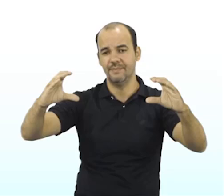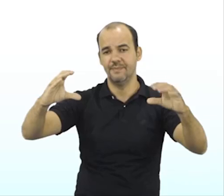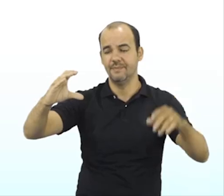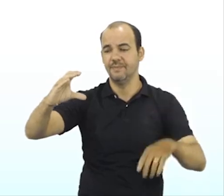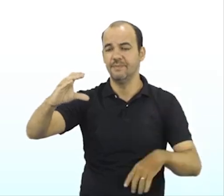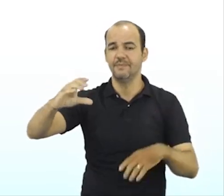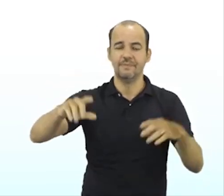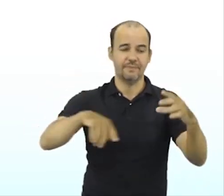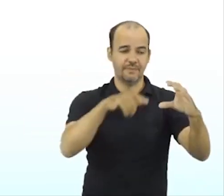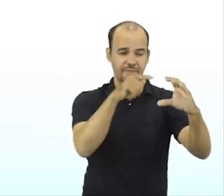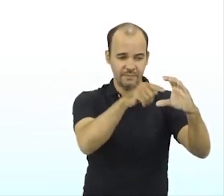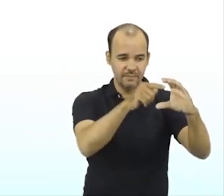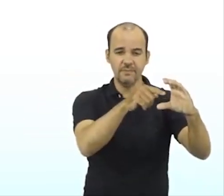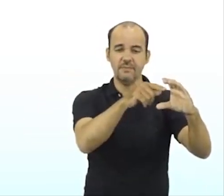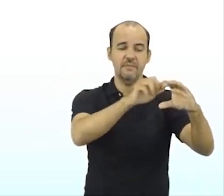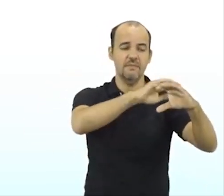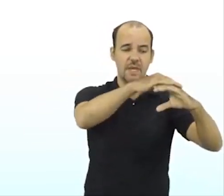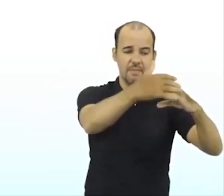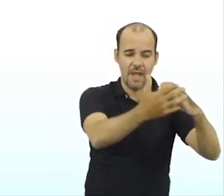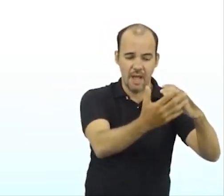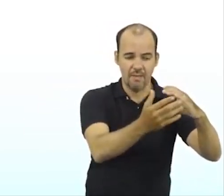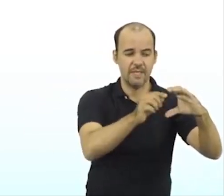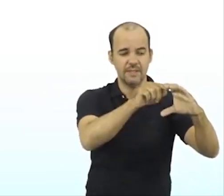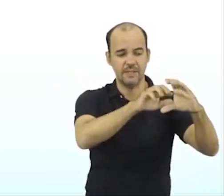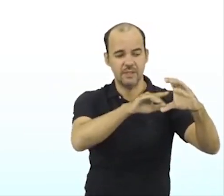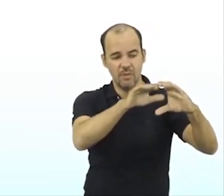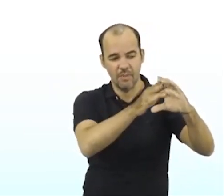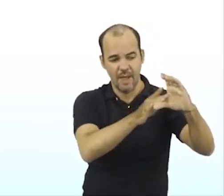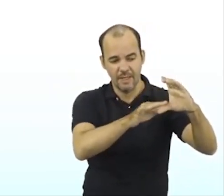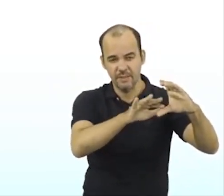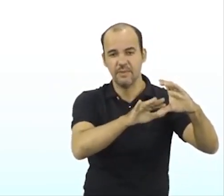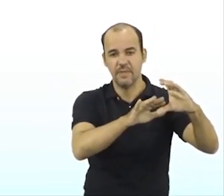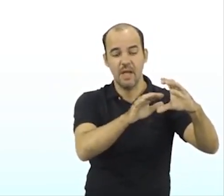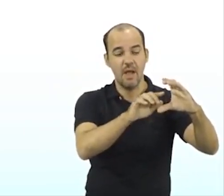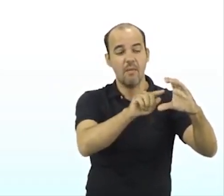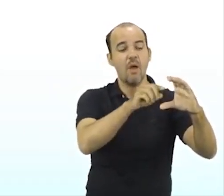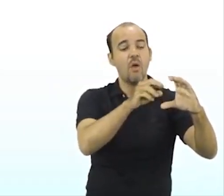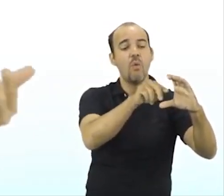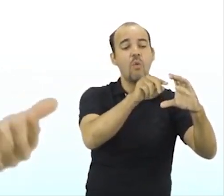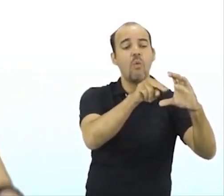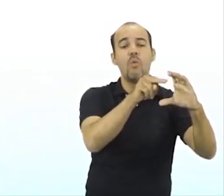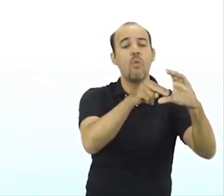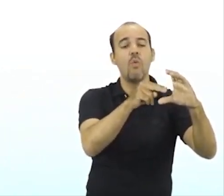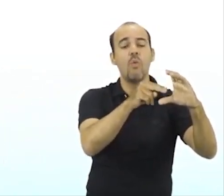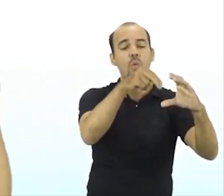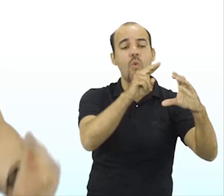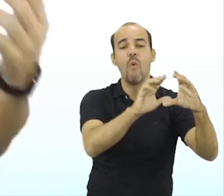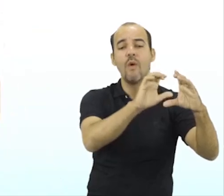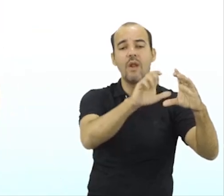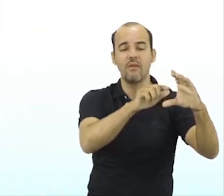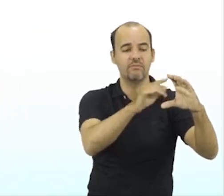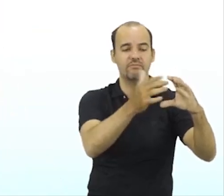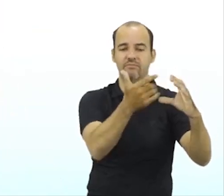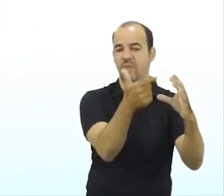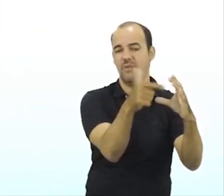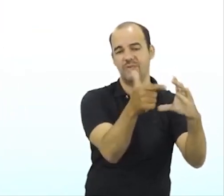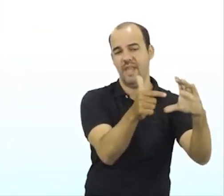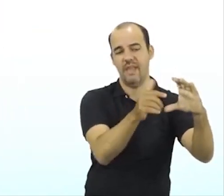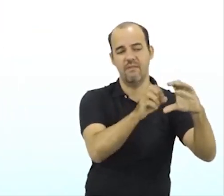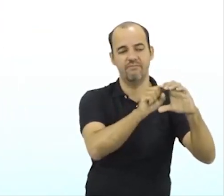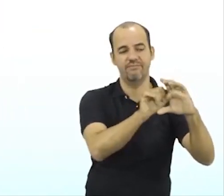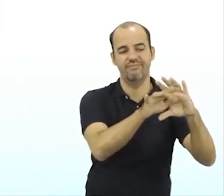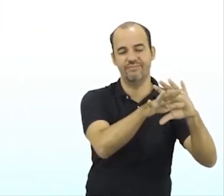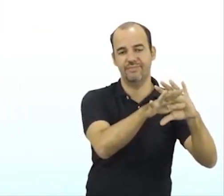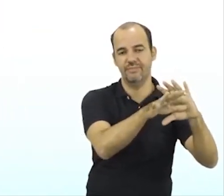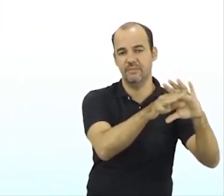ter membrana e citoplasma. Vai ter um núcleo definido? Não, porque fica tudo espalhado no citoplasma. Vai ficar tudo espalhado. Agora,